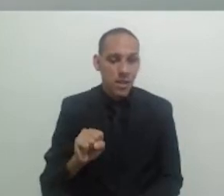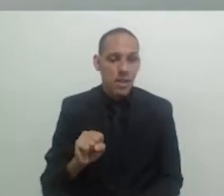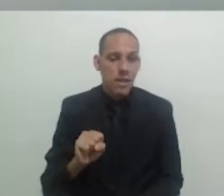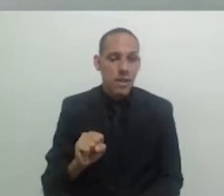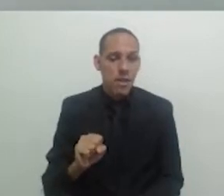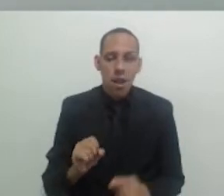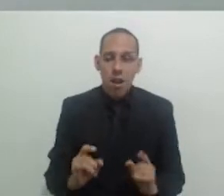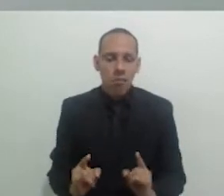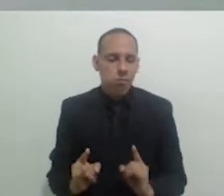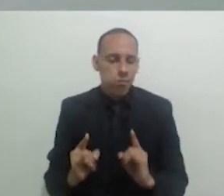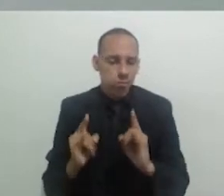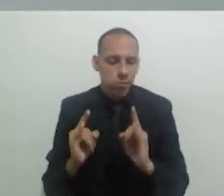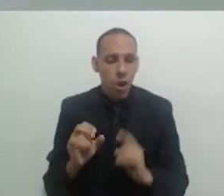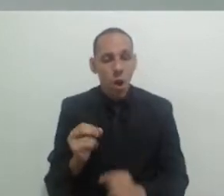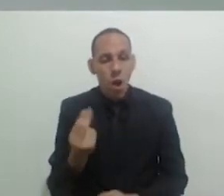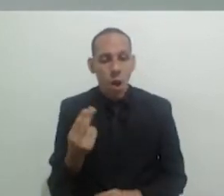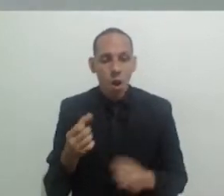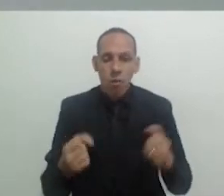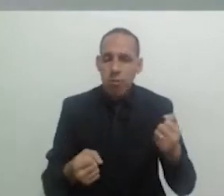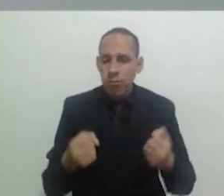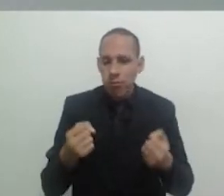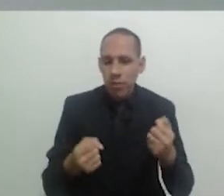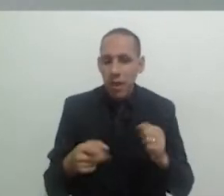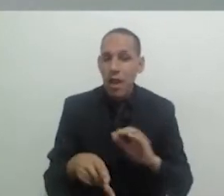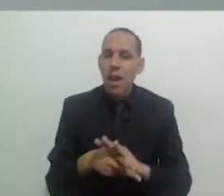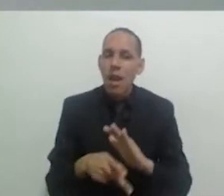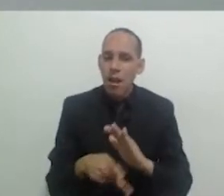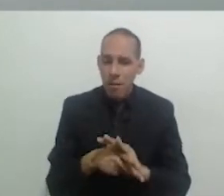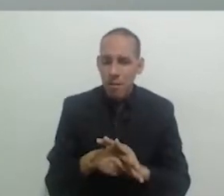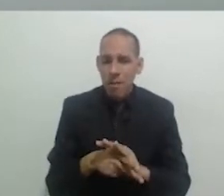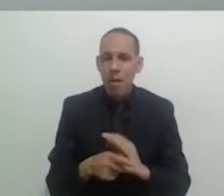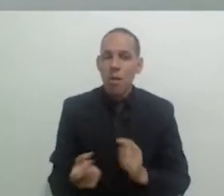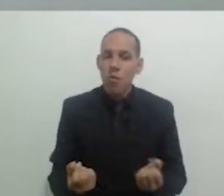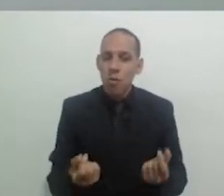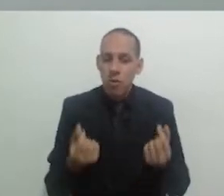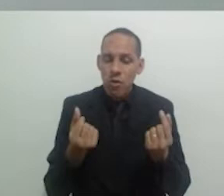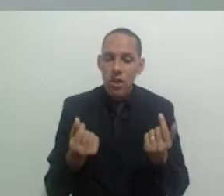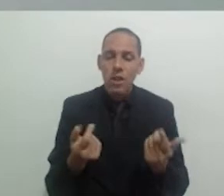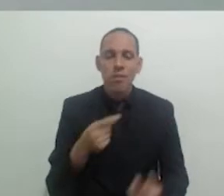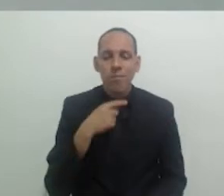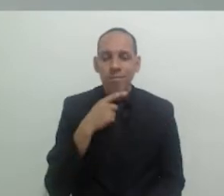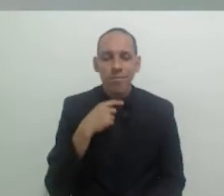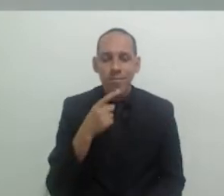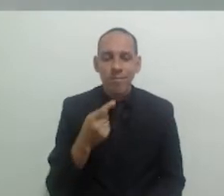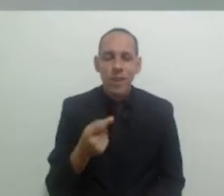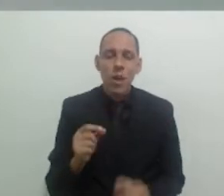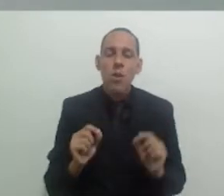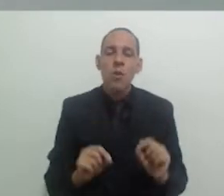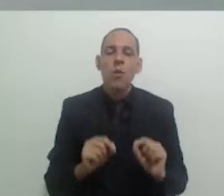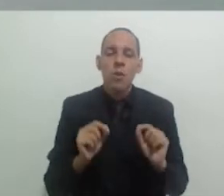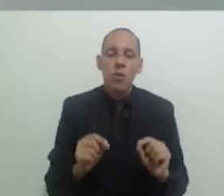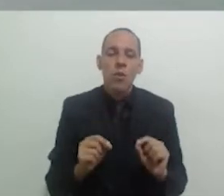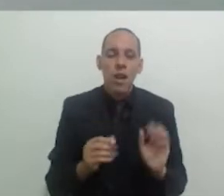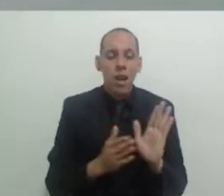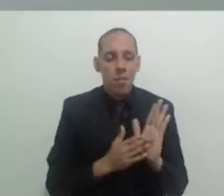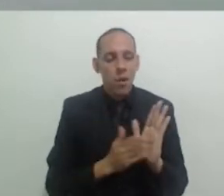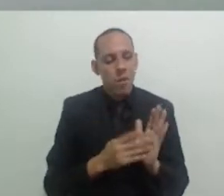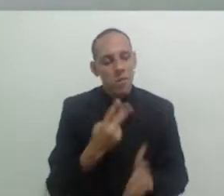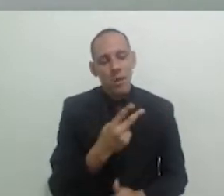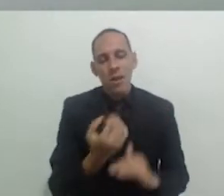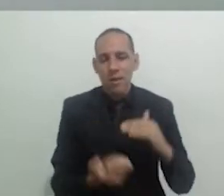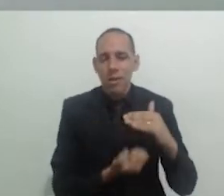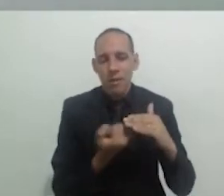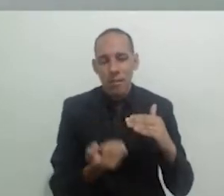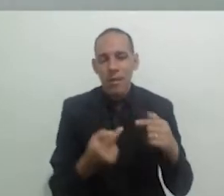por comporem o ativo permanente, não servem de pronto ao que propõe a impetrante,